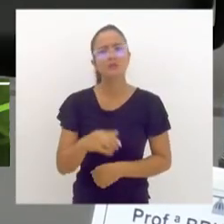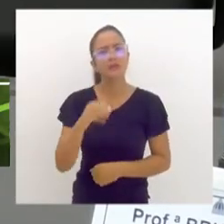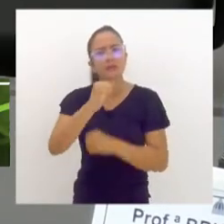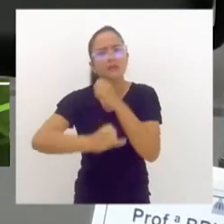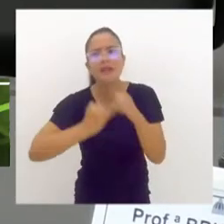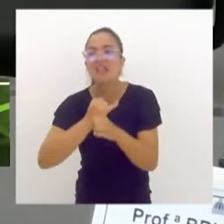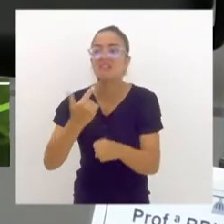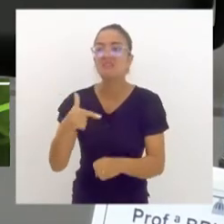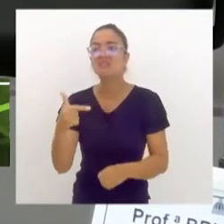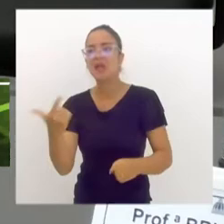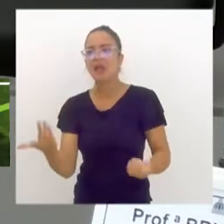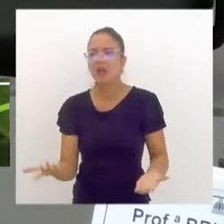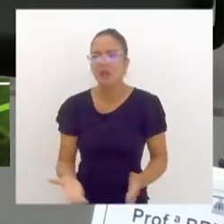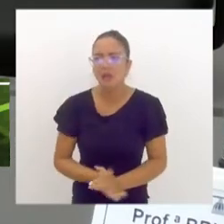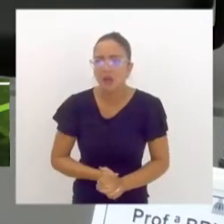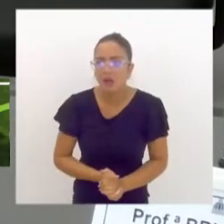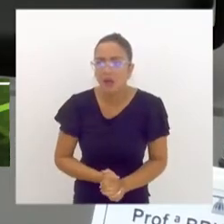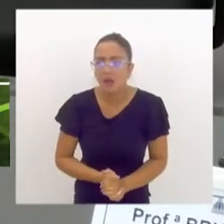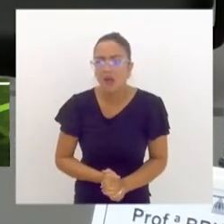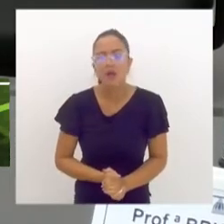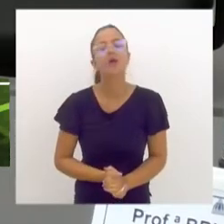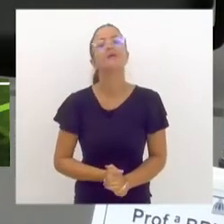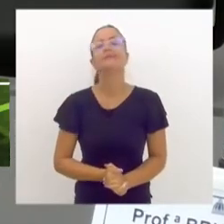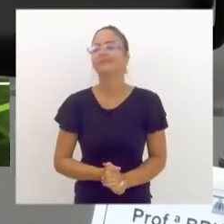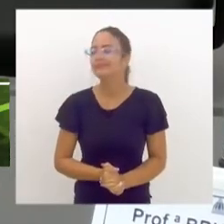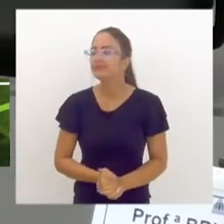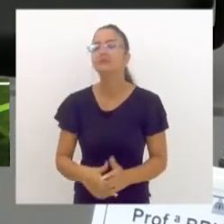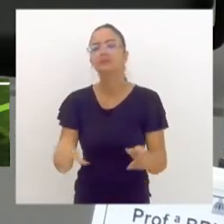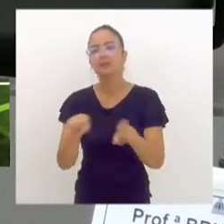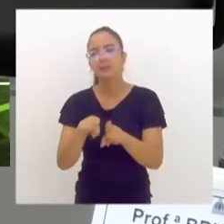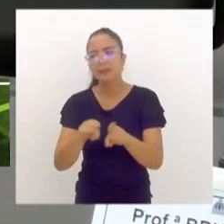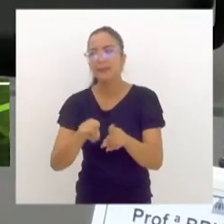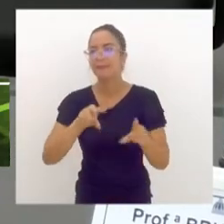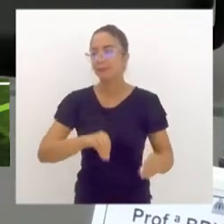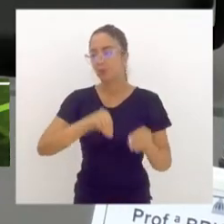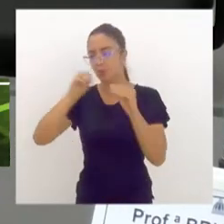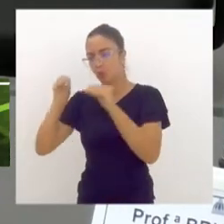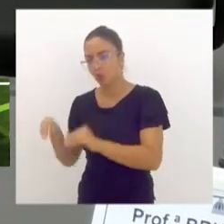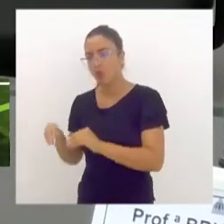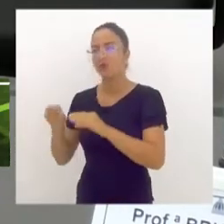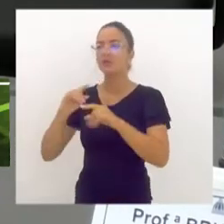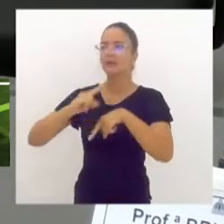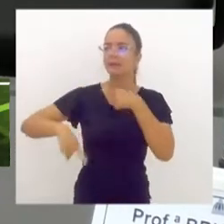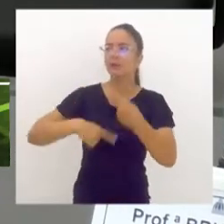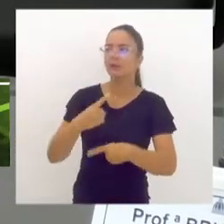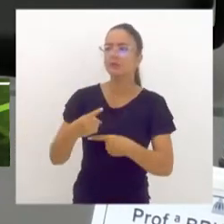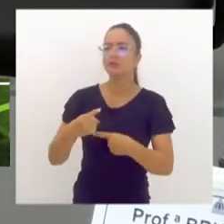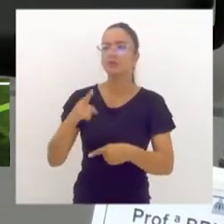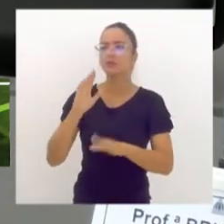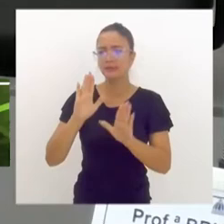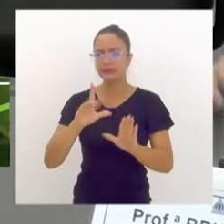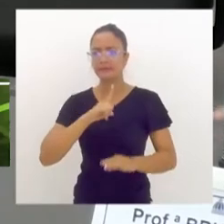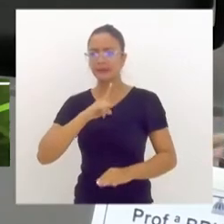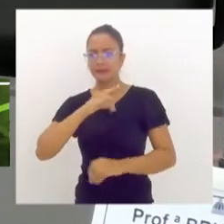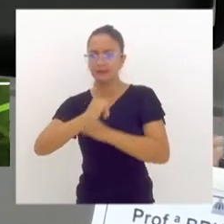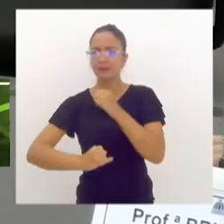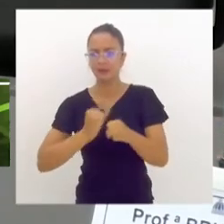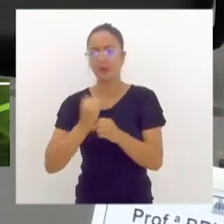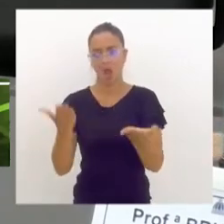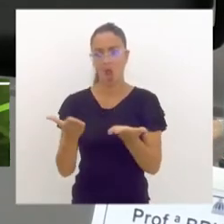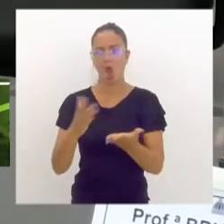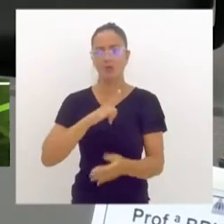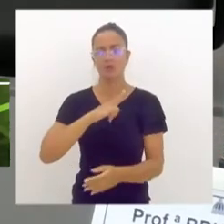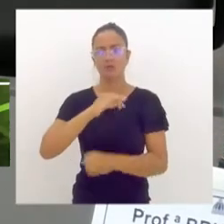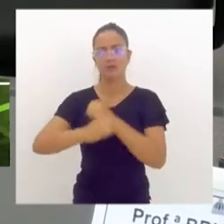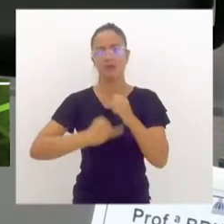no Conselho. E, mesmo depois da mudança, há internet, mas não há nem